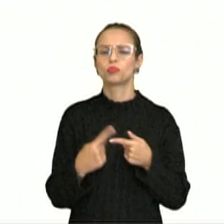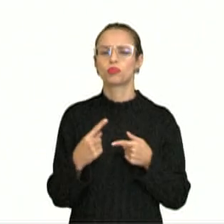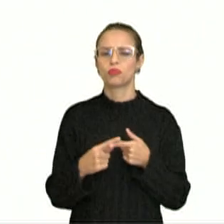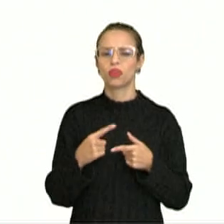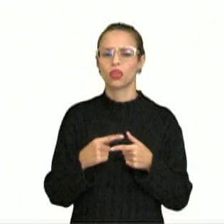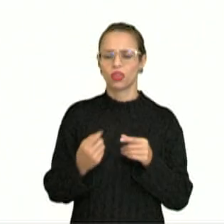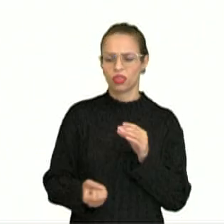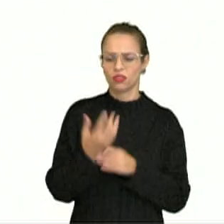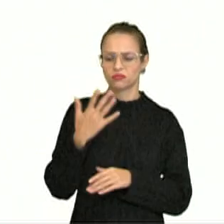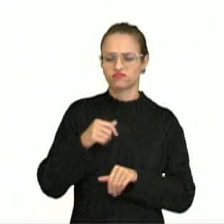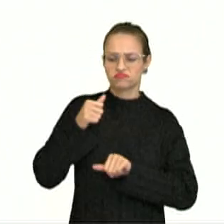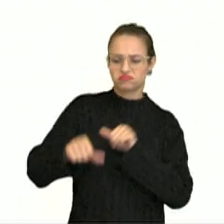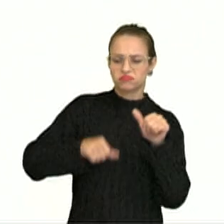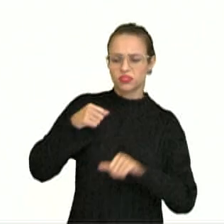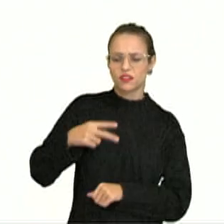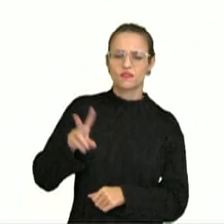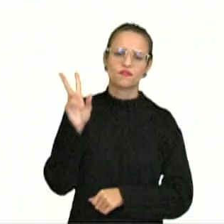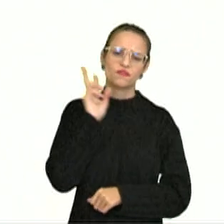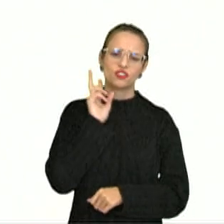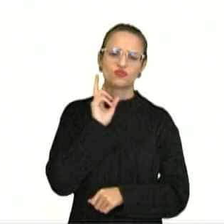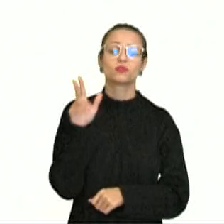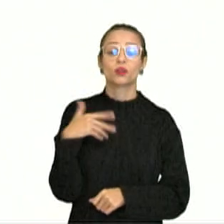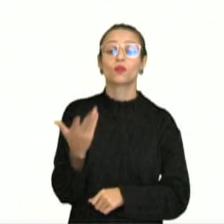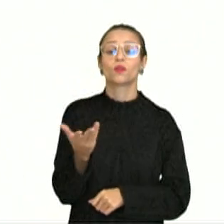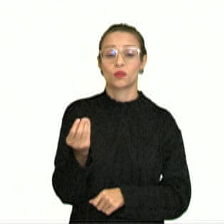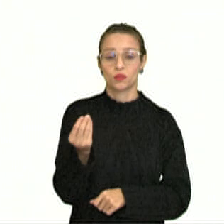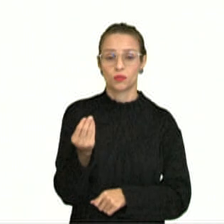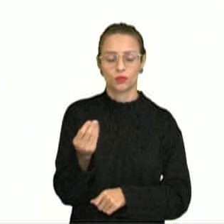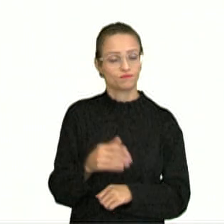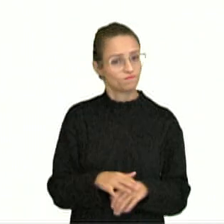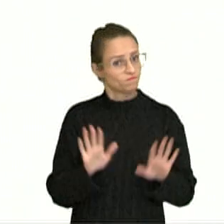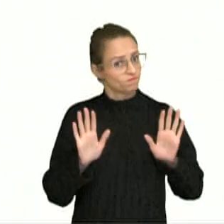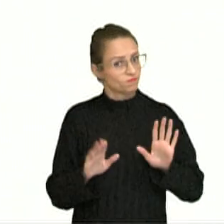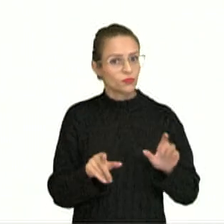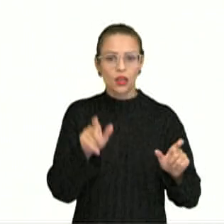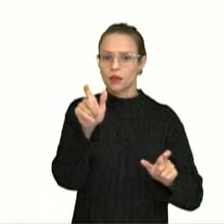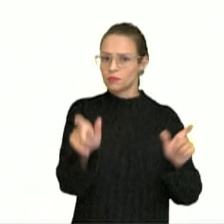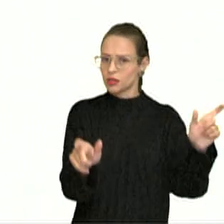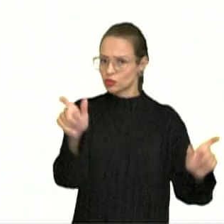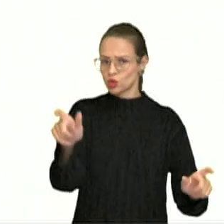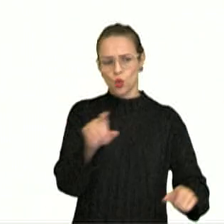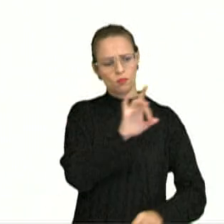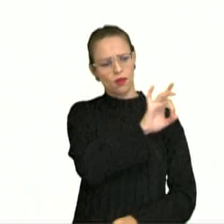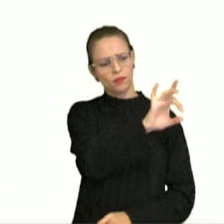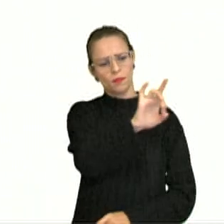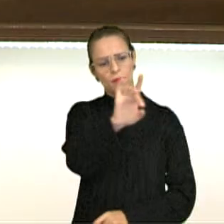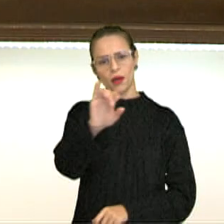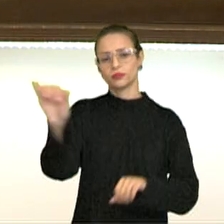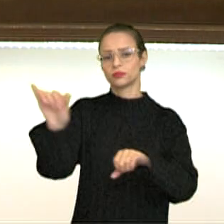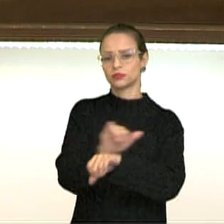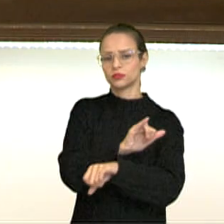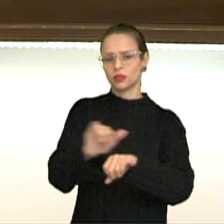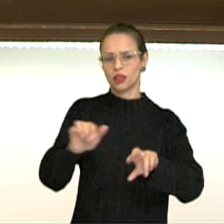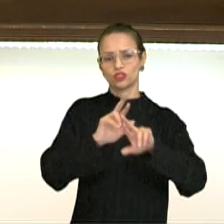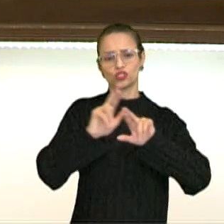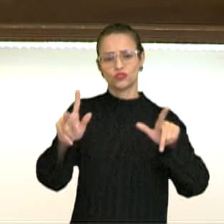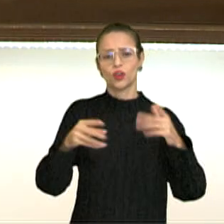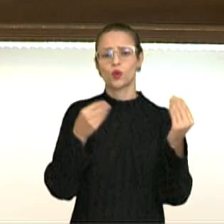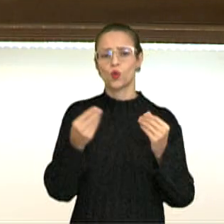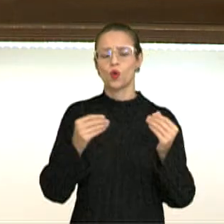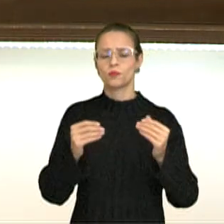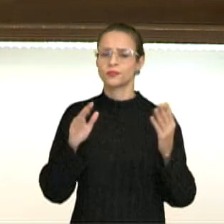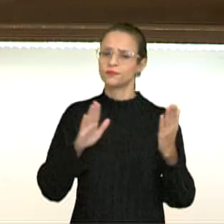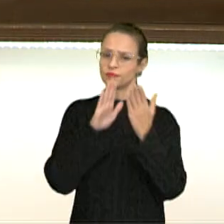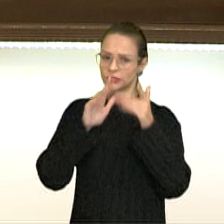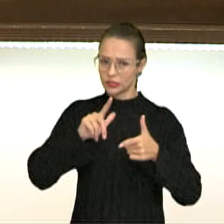se tornem vitimistas. Daí ela diz, olha, cada pessoa desenvolve estratégias diferentes para lidar com as adversidades